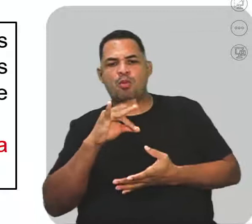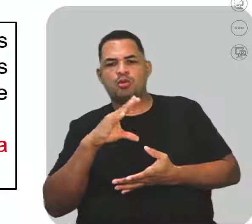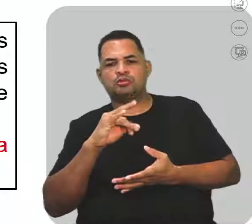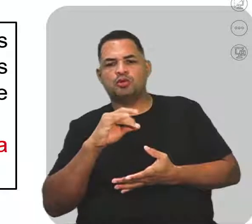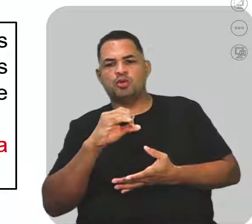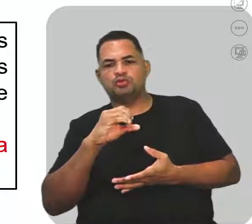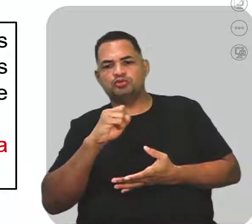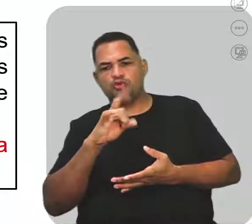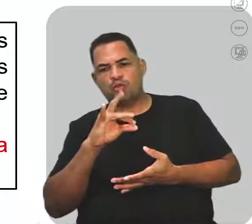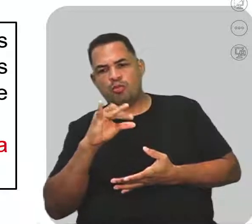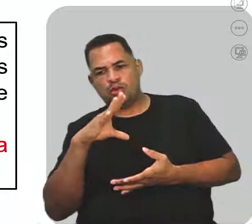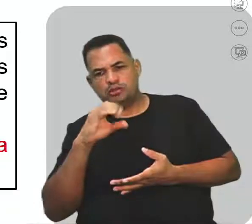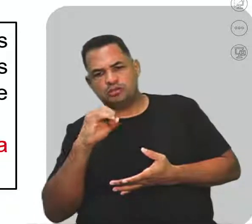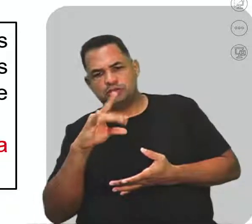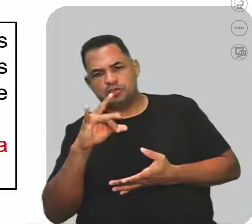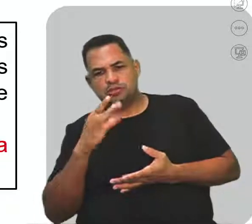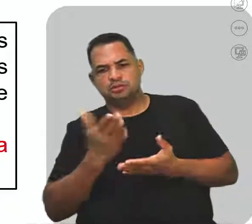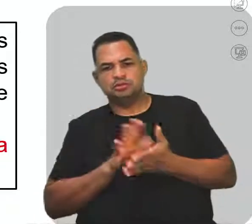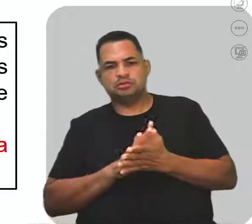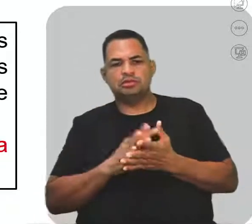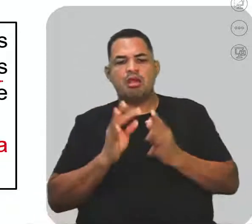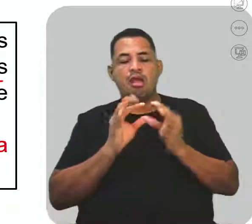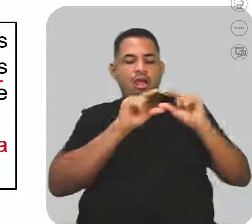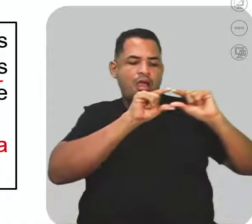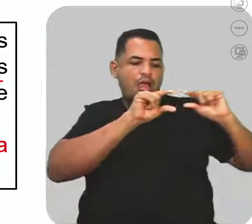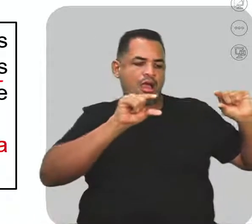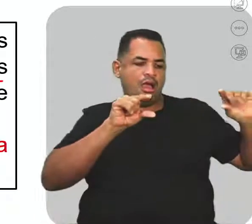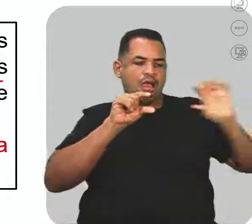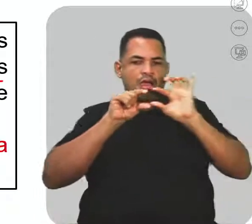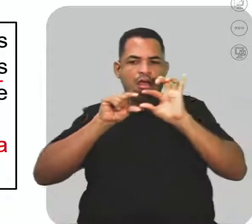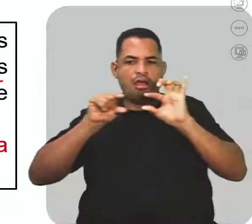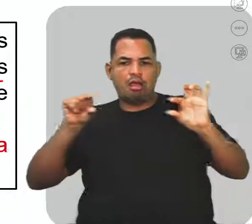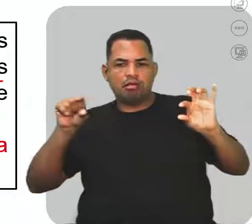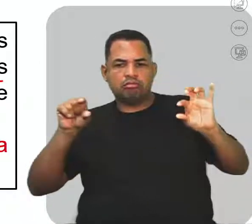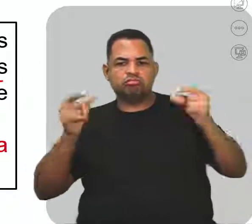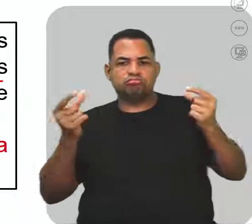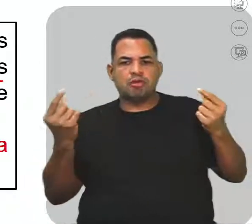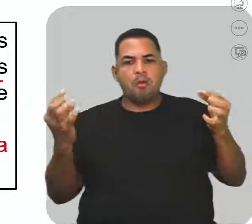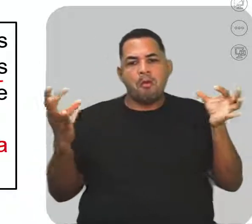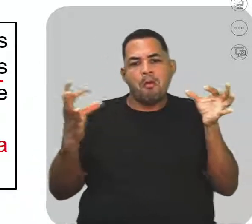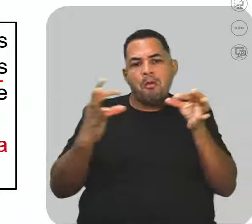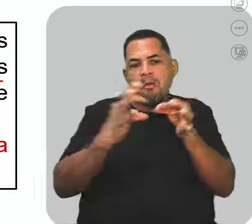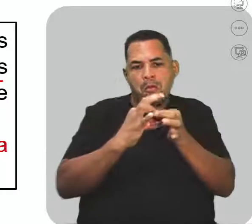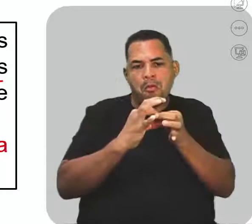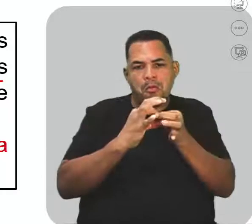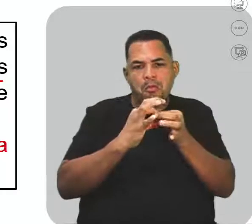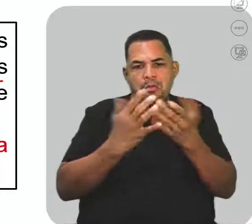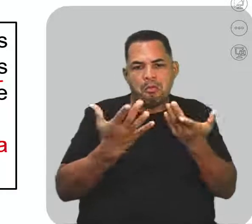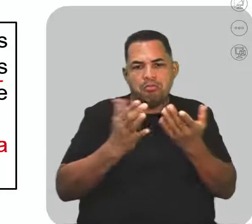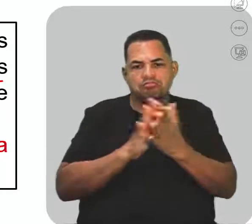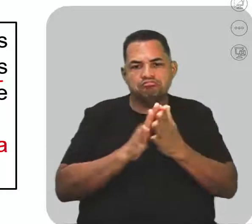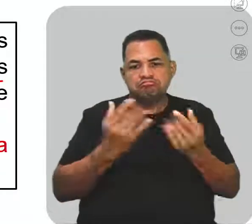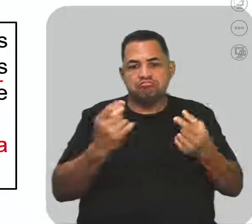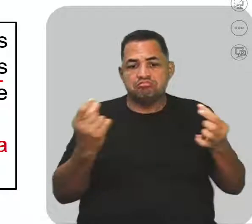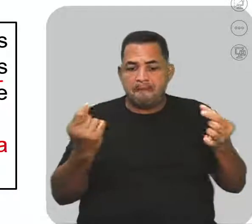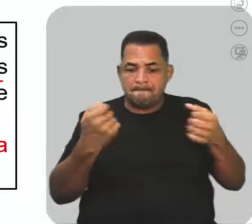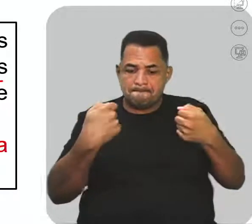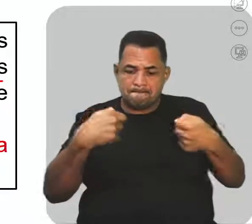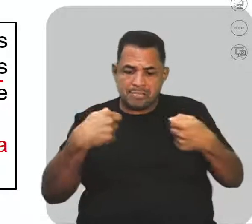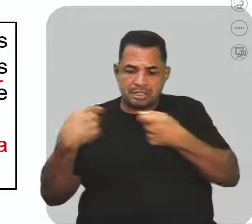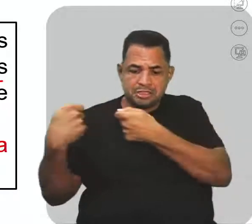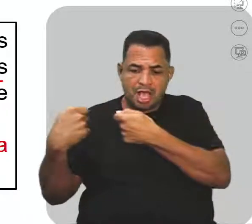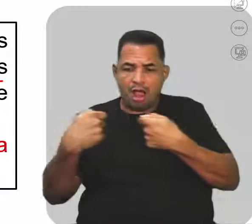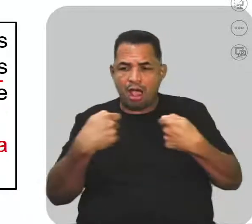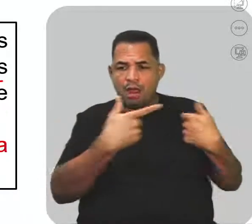As orações, elas funcionam como termos de outras orações. Também são